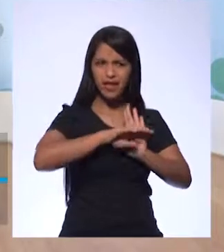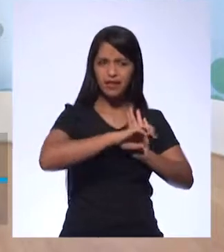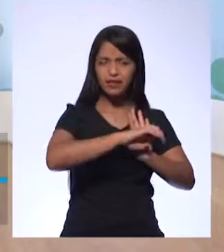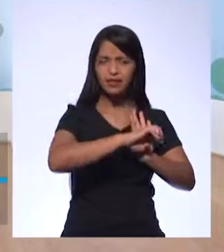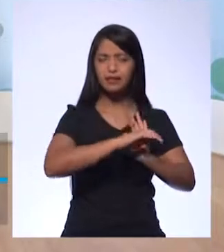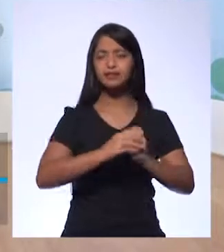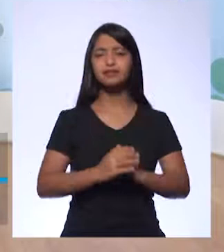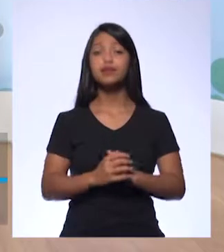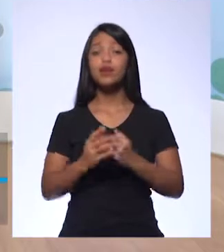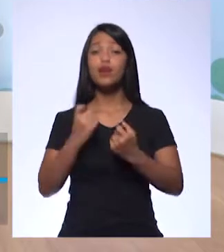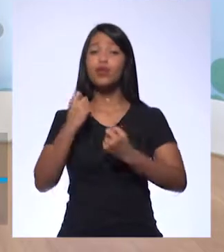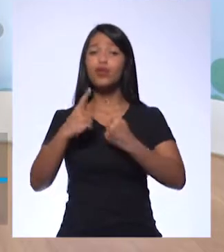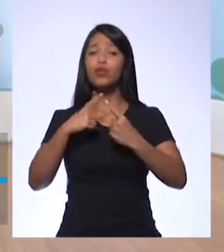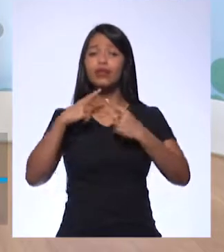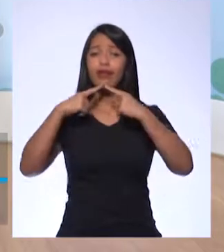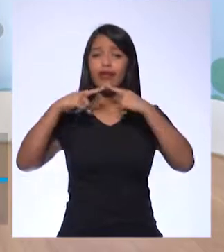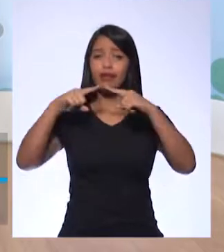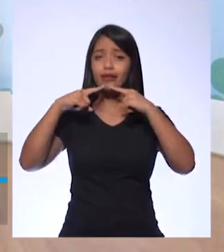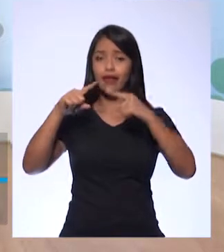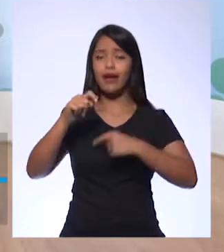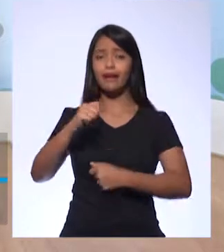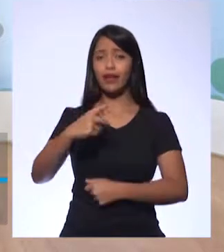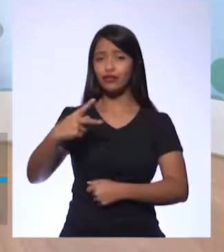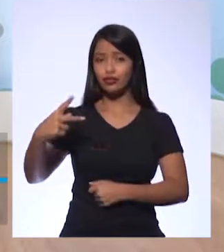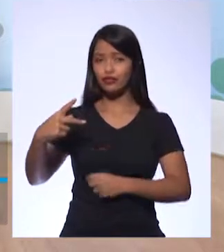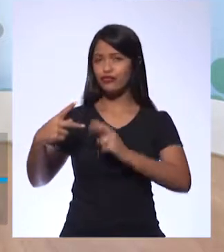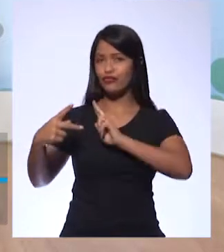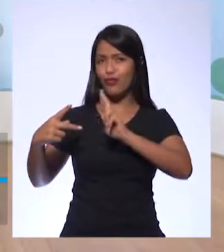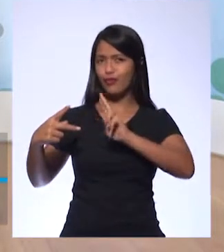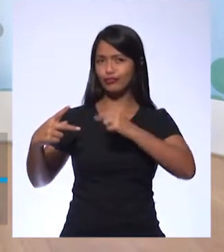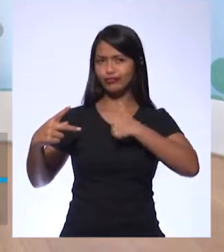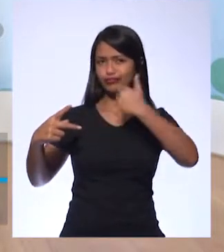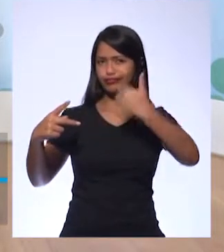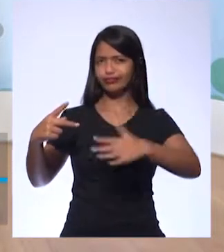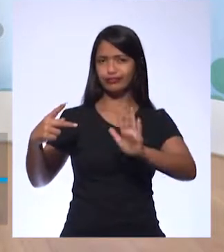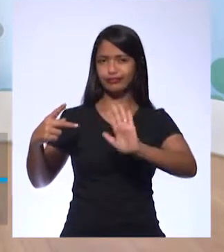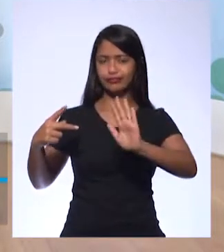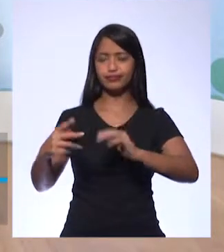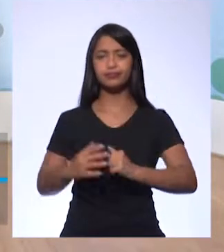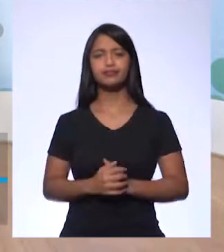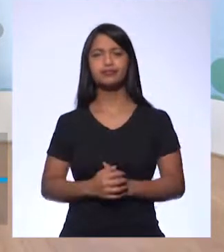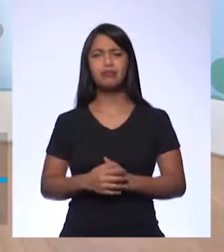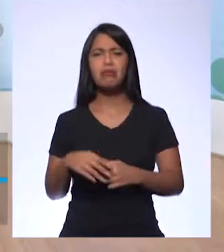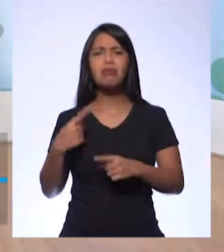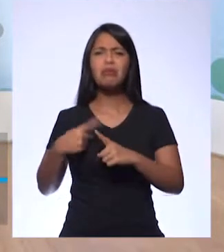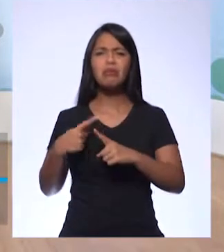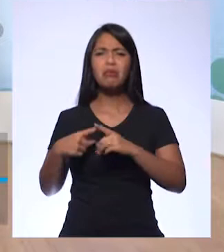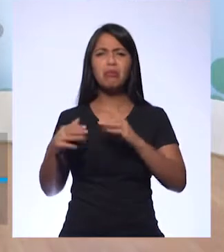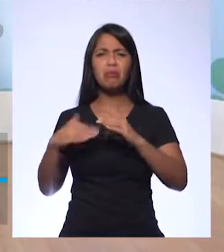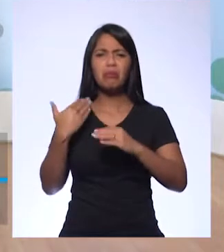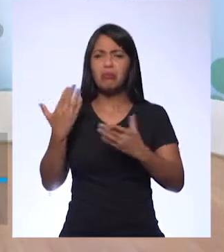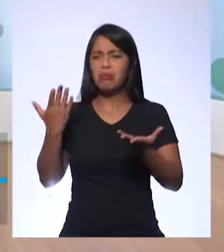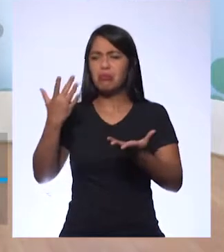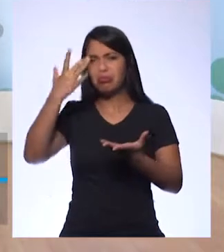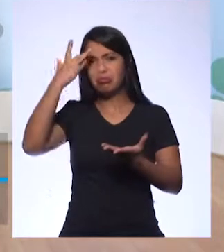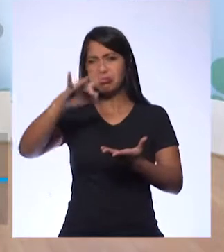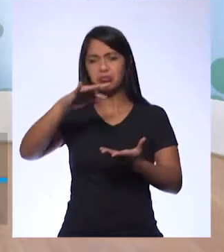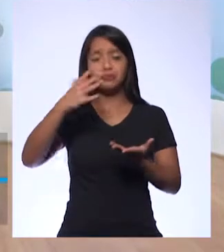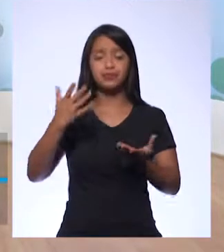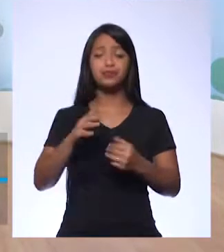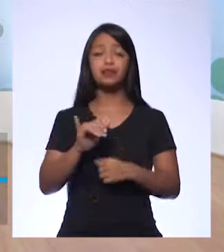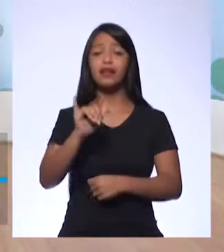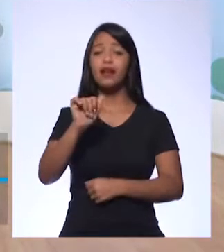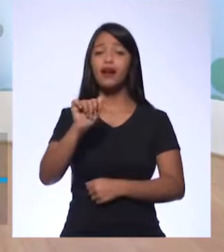algumas críticas a um aplicativo aqui, que eu não vou citar o nome. Não sei por que está aqui no chat, mas enfim.